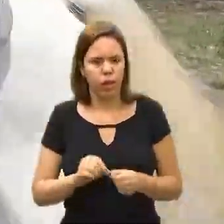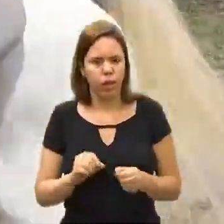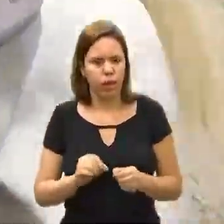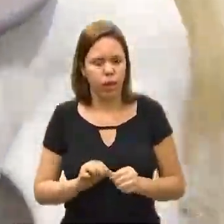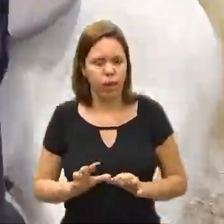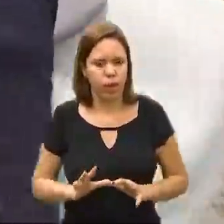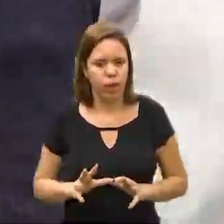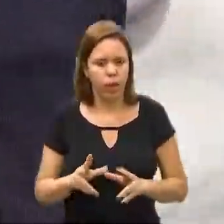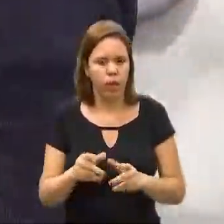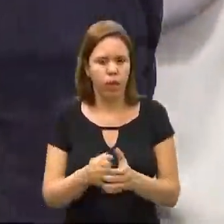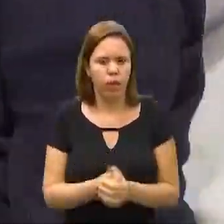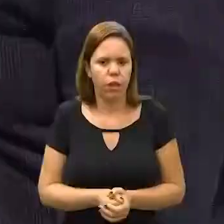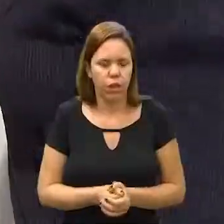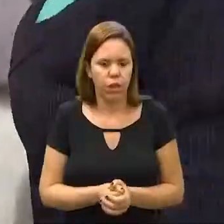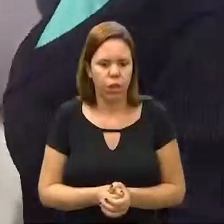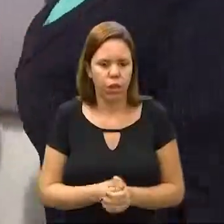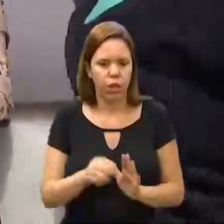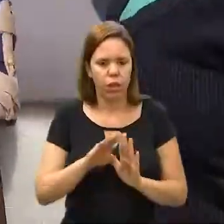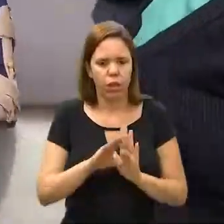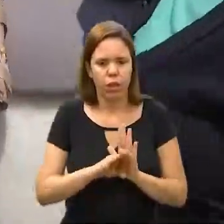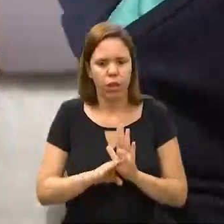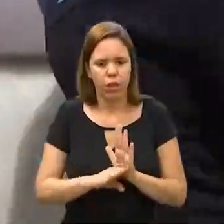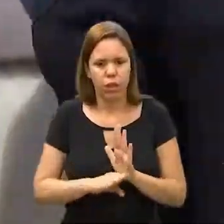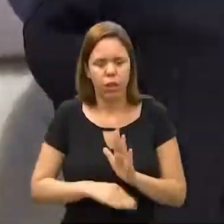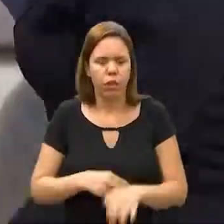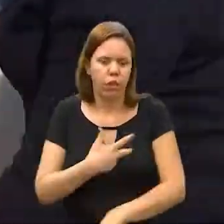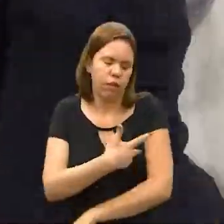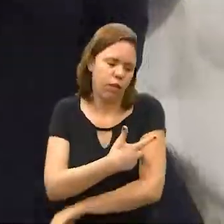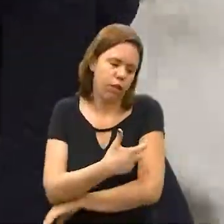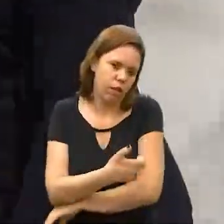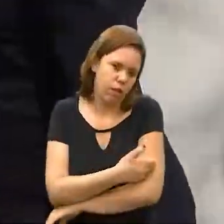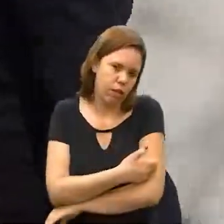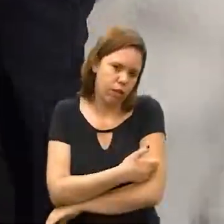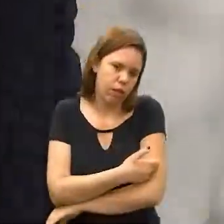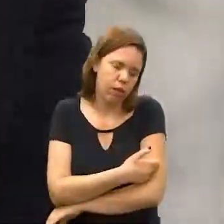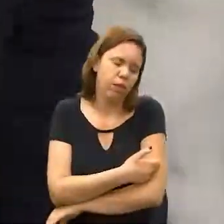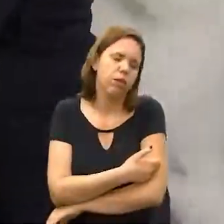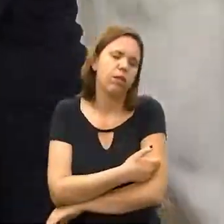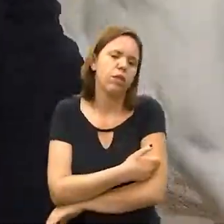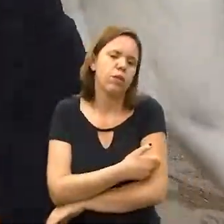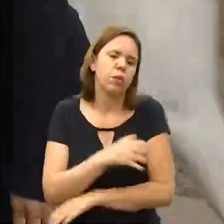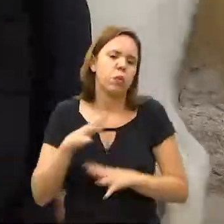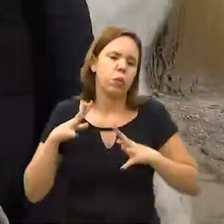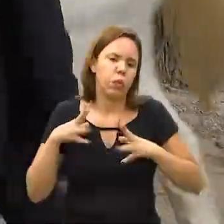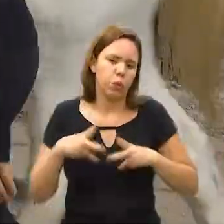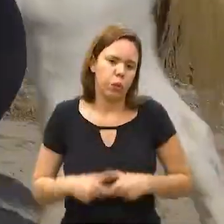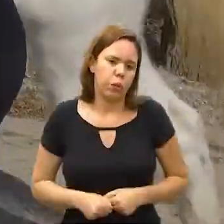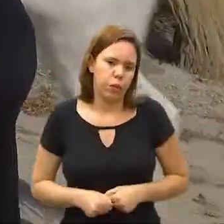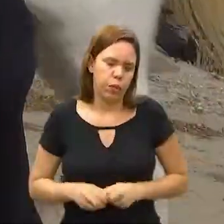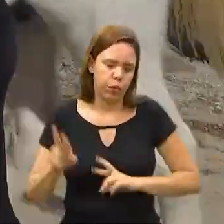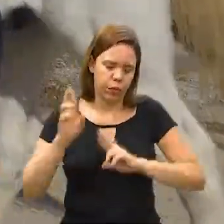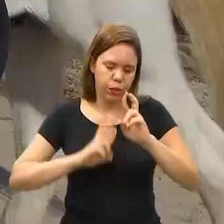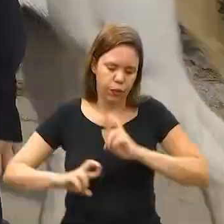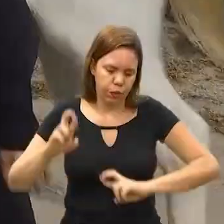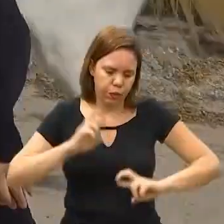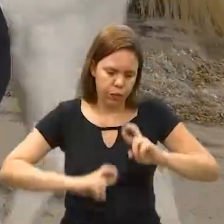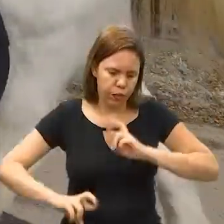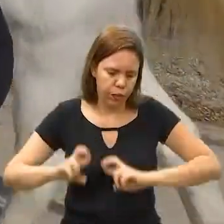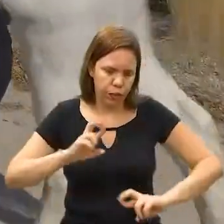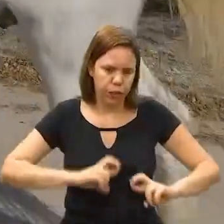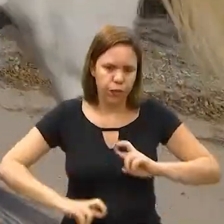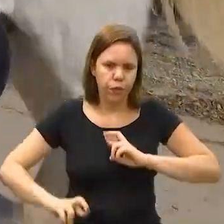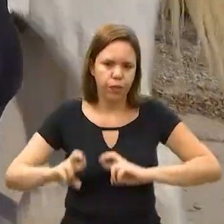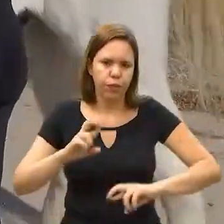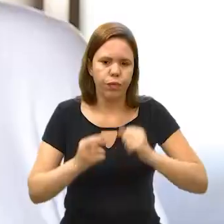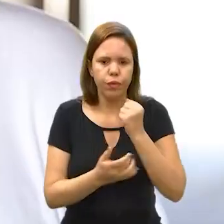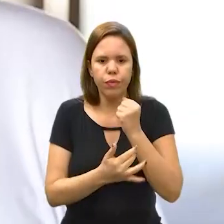toda a parte de programa de vacinação, vermifugação, exames periódicos,